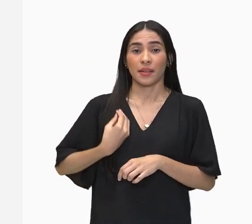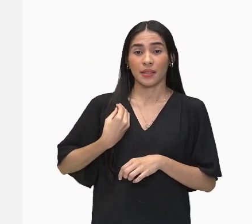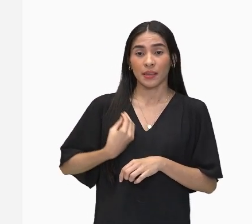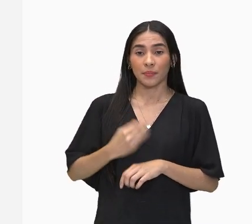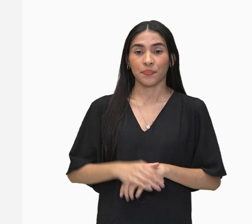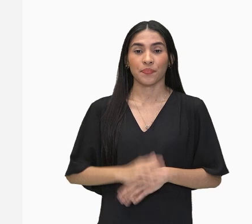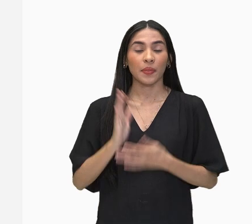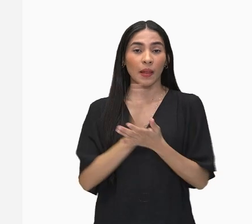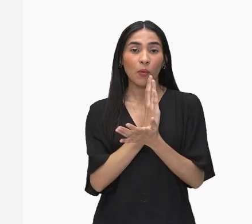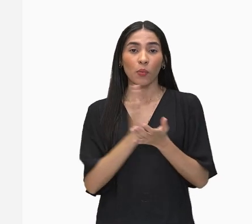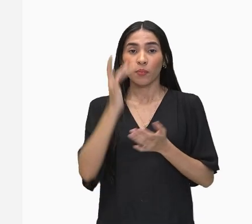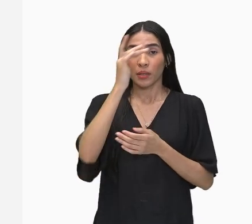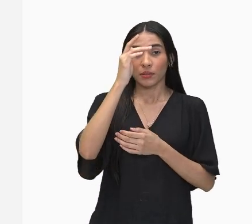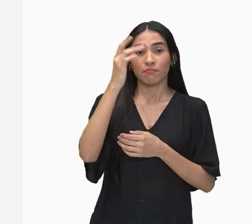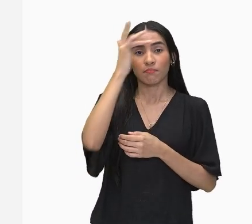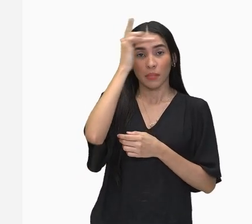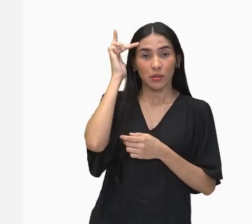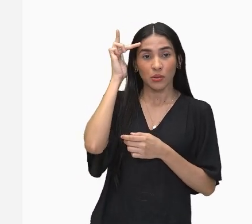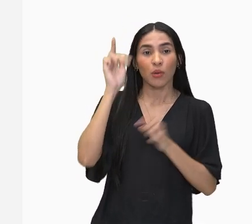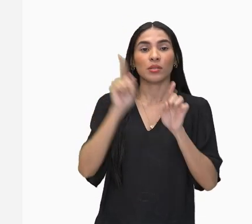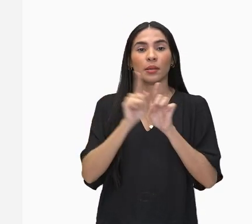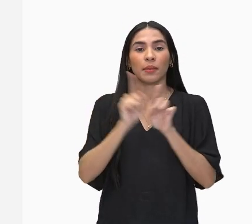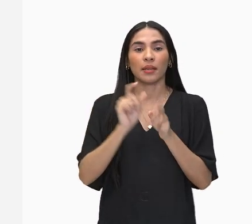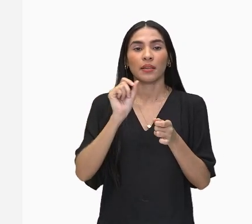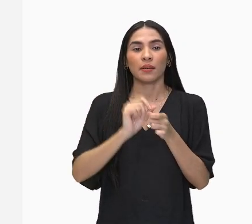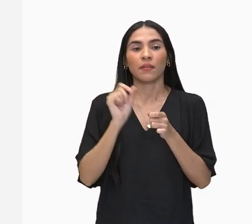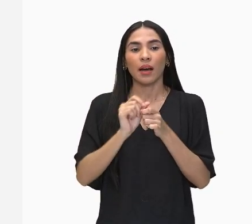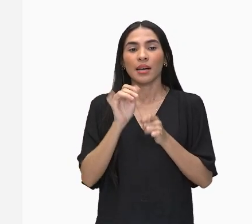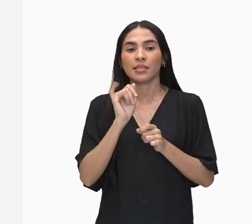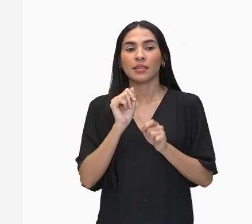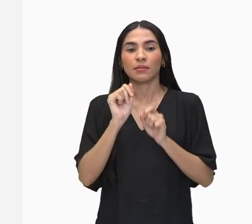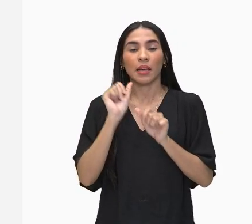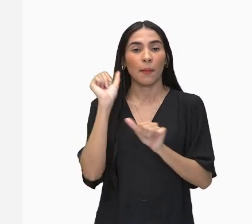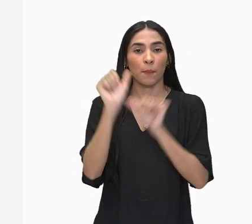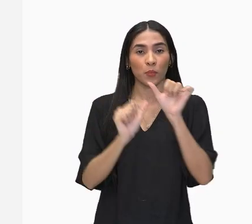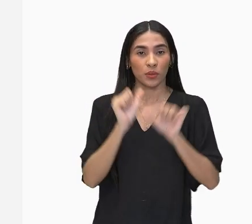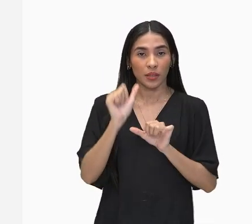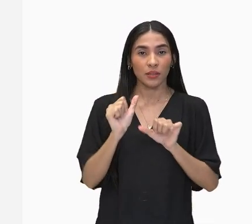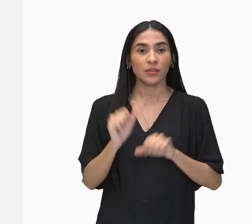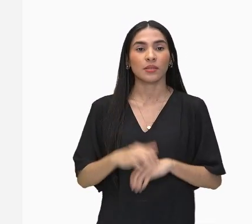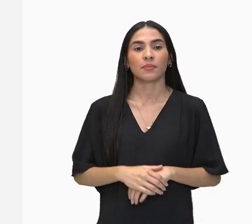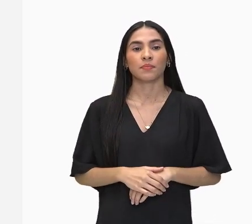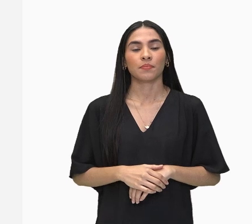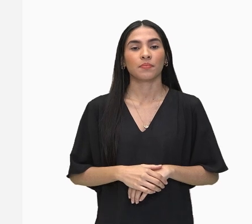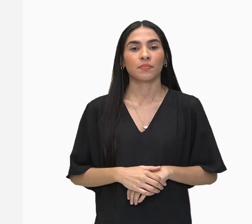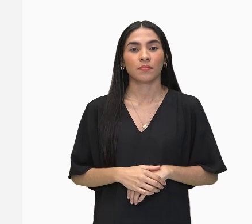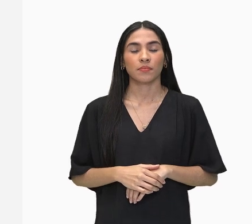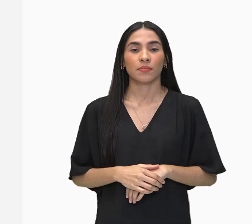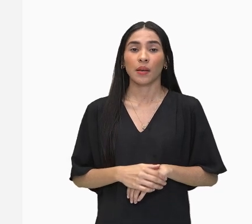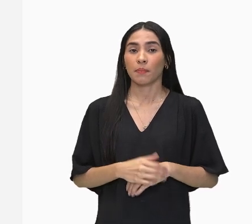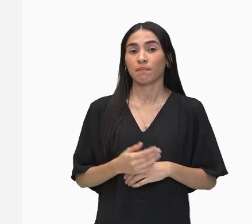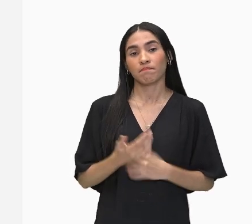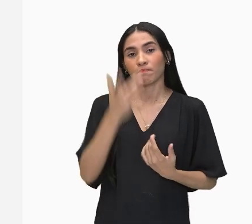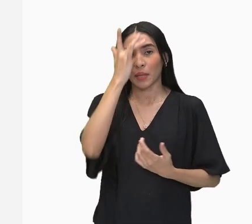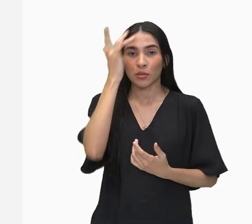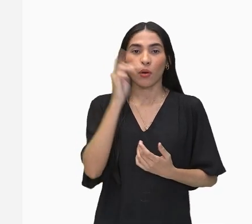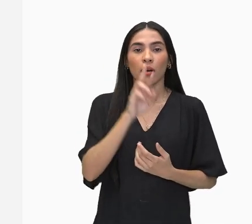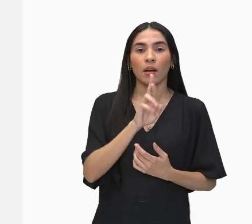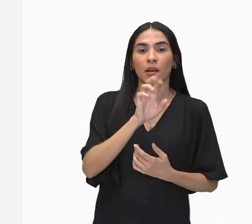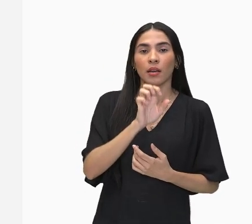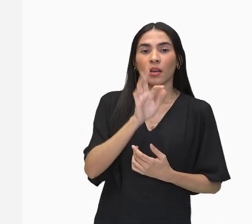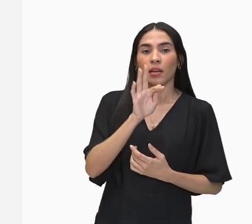Algumas pessoas, elas já fazem esse deslocamento, como alguns refugiados,